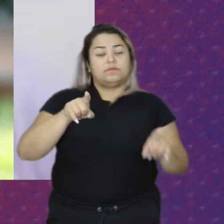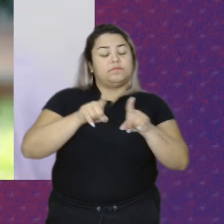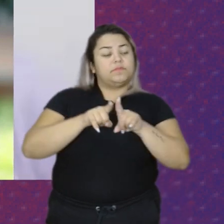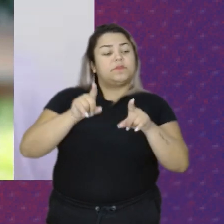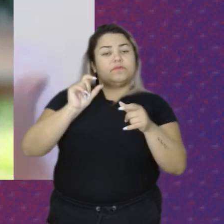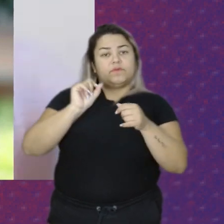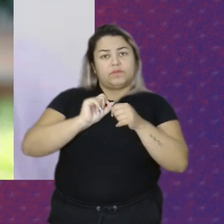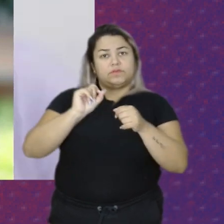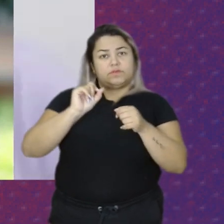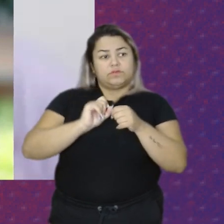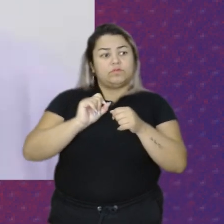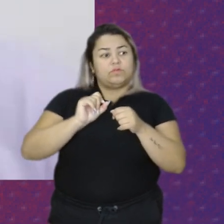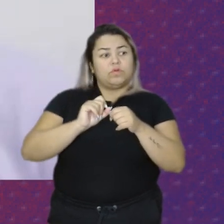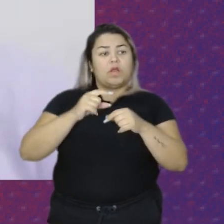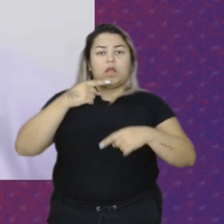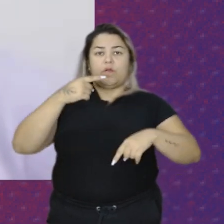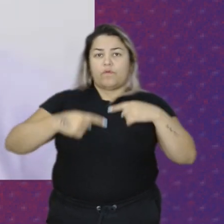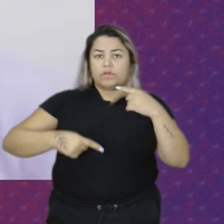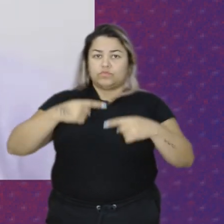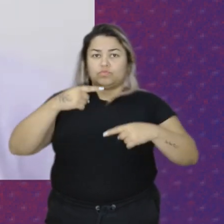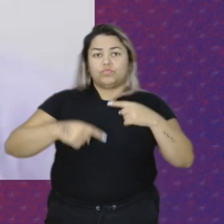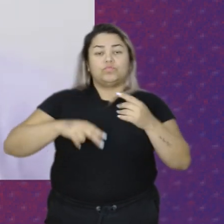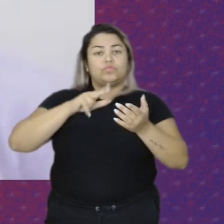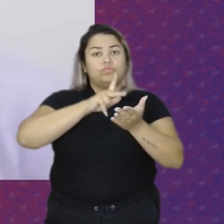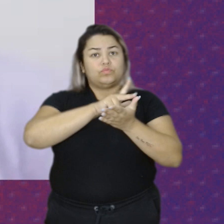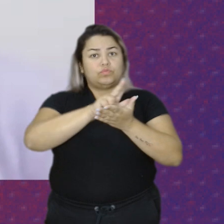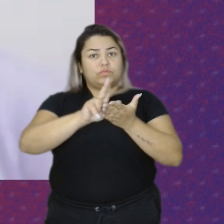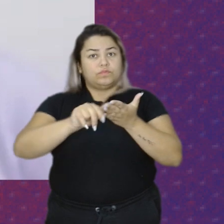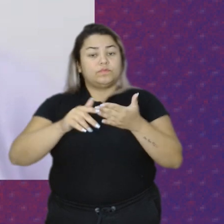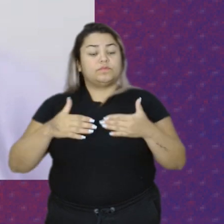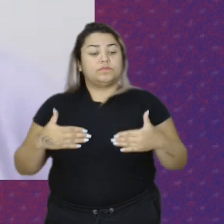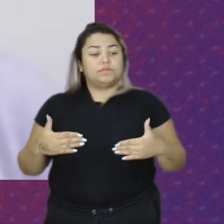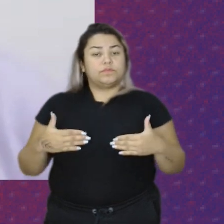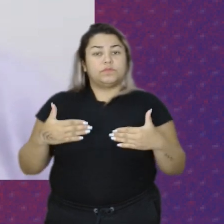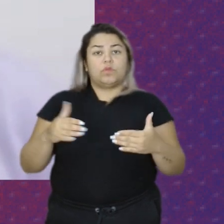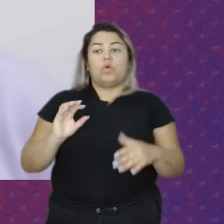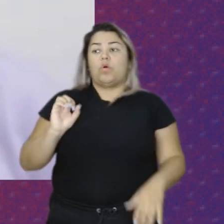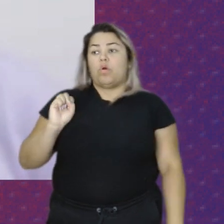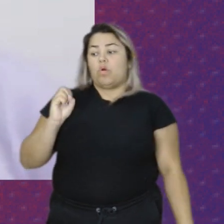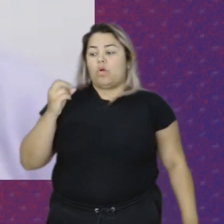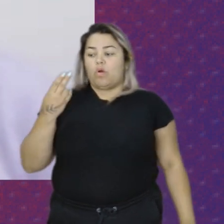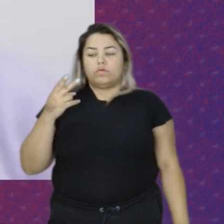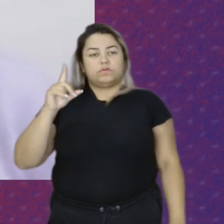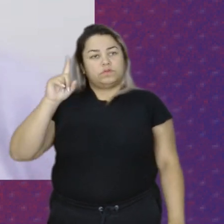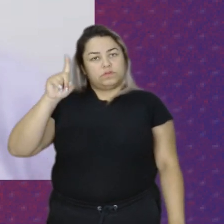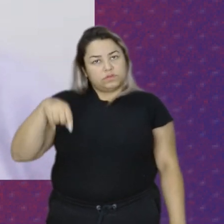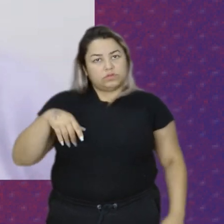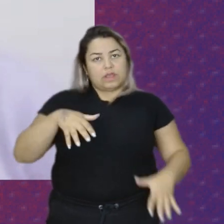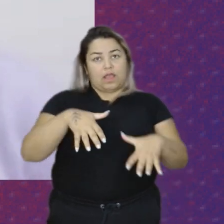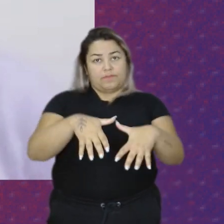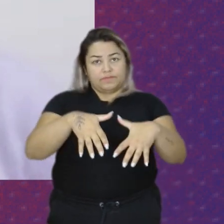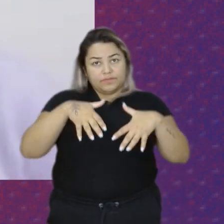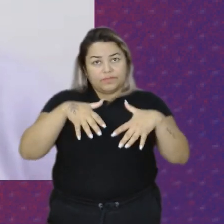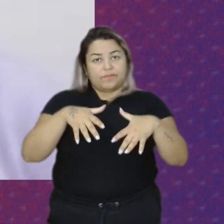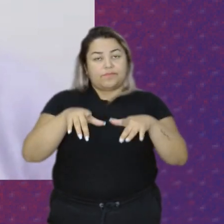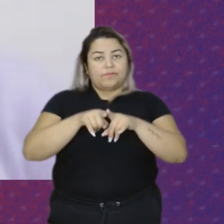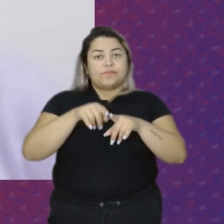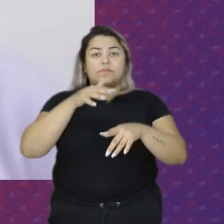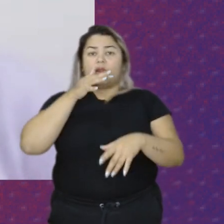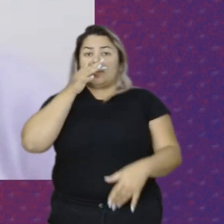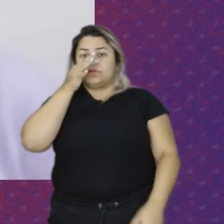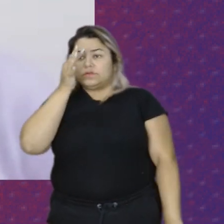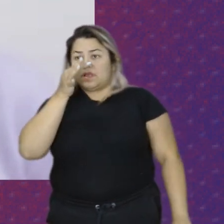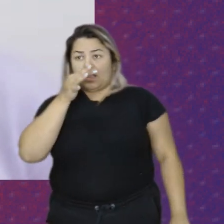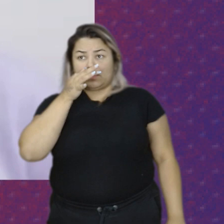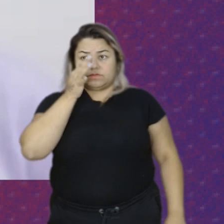fazendo já o diálogo com diversos ministérios. Ou seja, a Marcha das Margaridas é